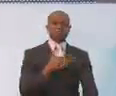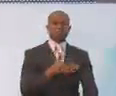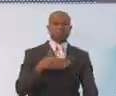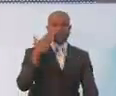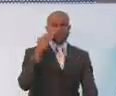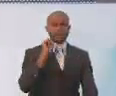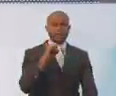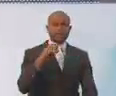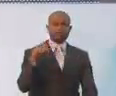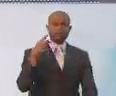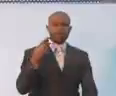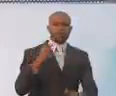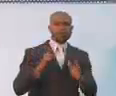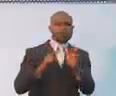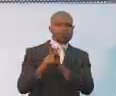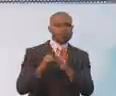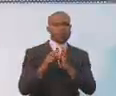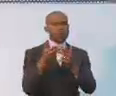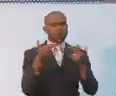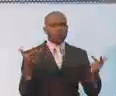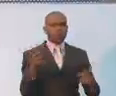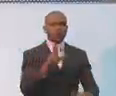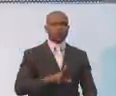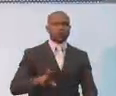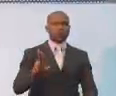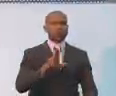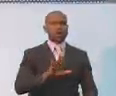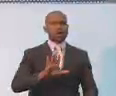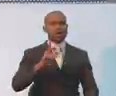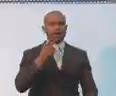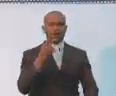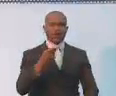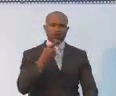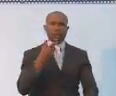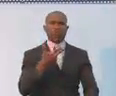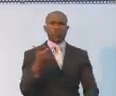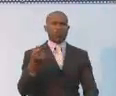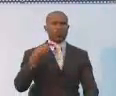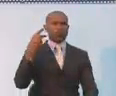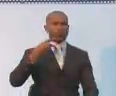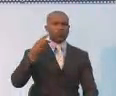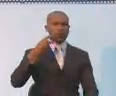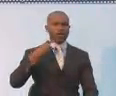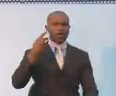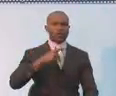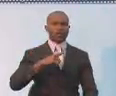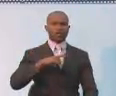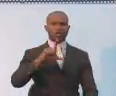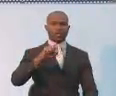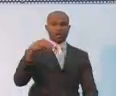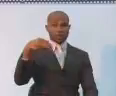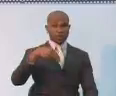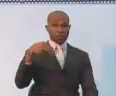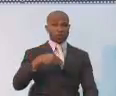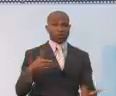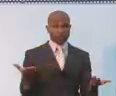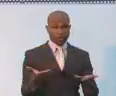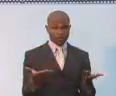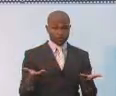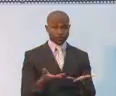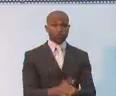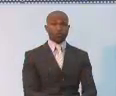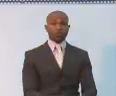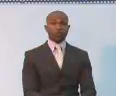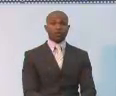se o vereador gostaria de fazer uso da palavra. Se for o caso, vereador, teria 10 minutos para fazer uso da palavra.